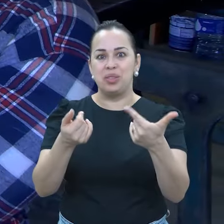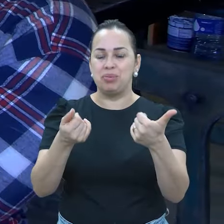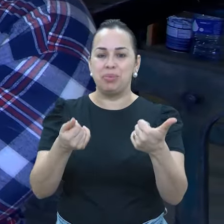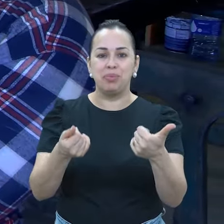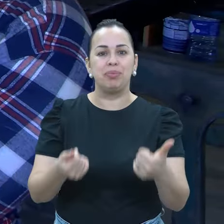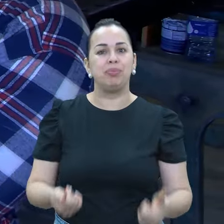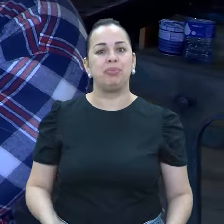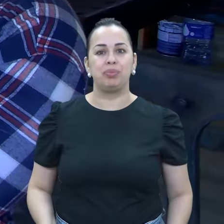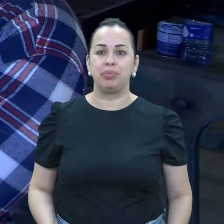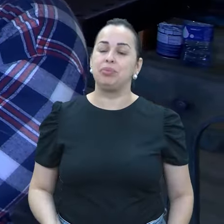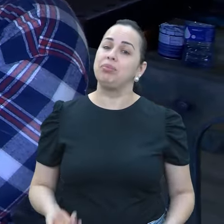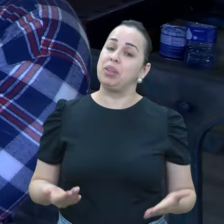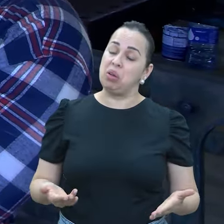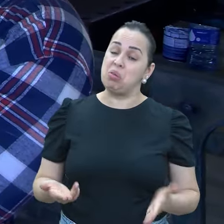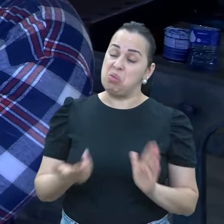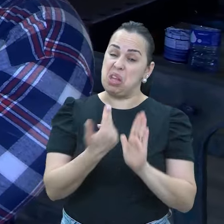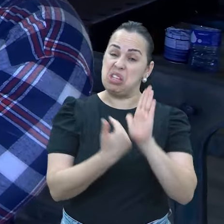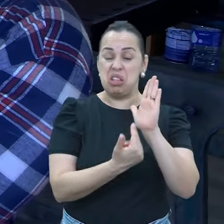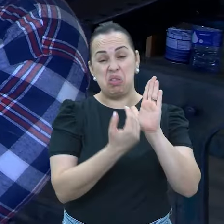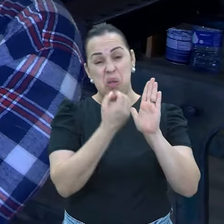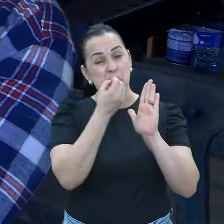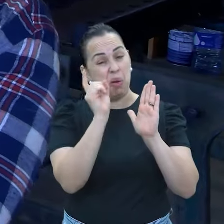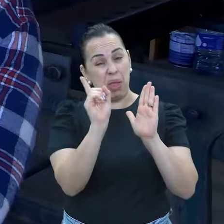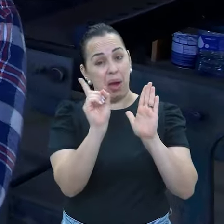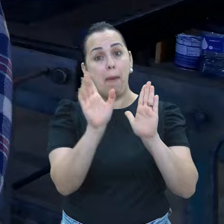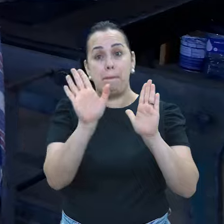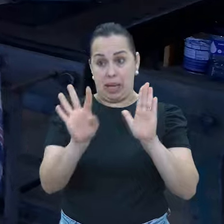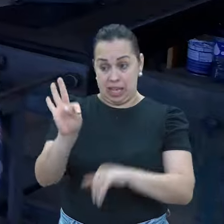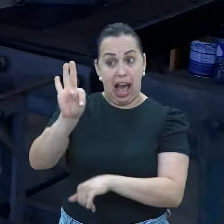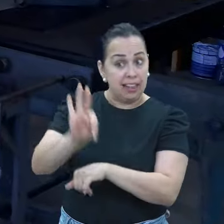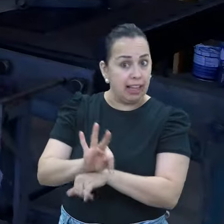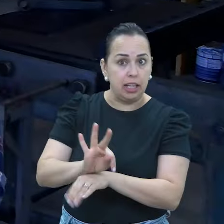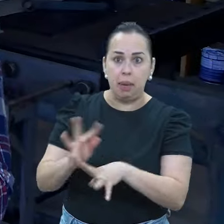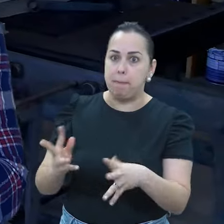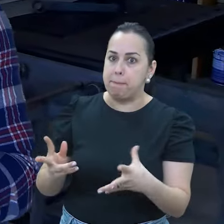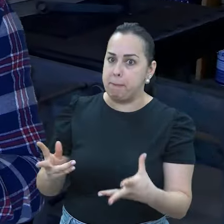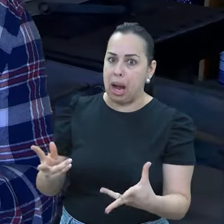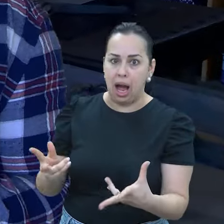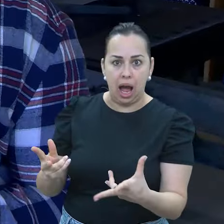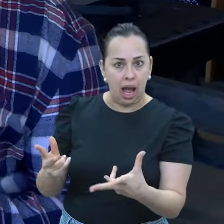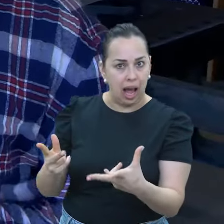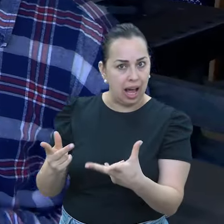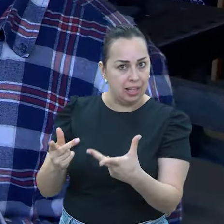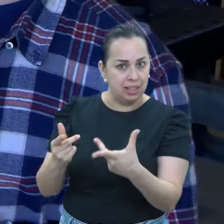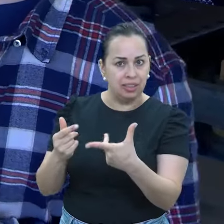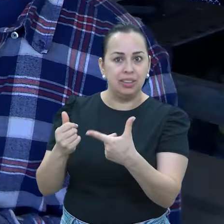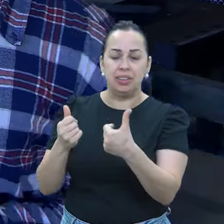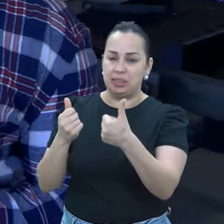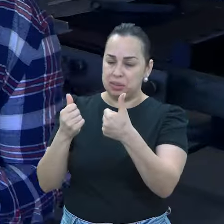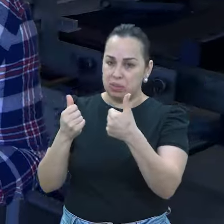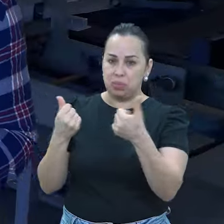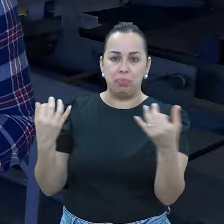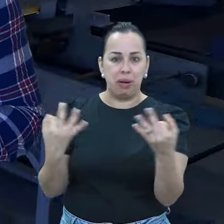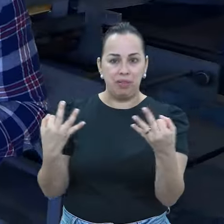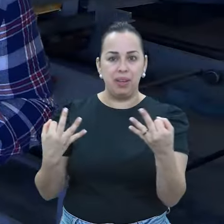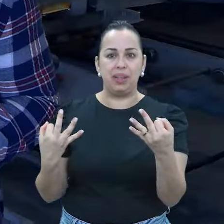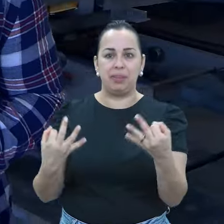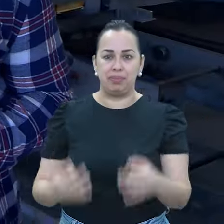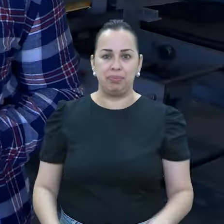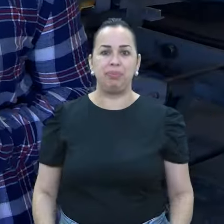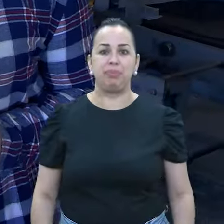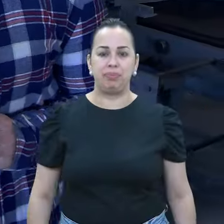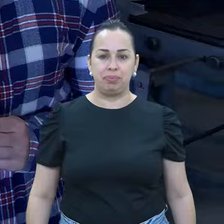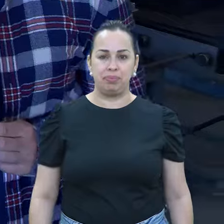Muito bom, muito bom. Quer dizer, o desenho tá tão legal assim, né? Mas a técnica está muito